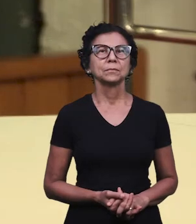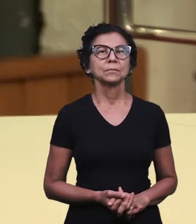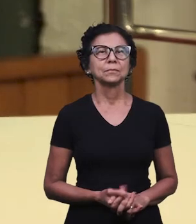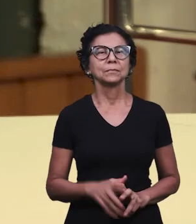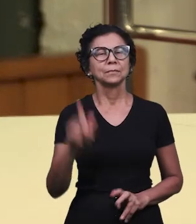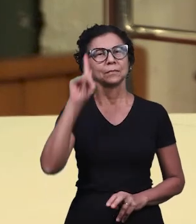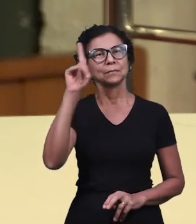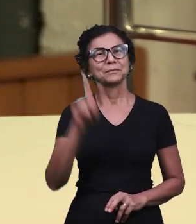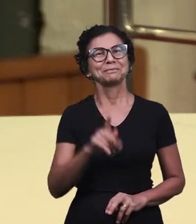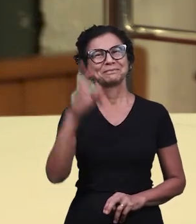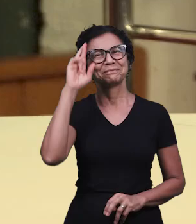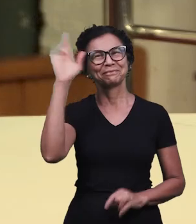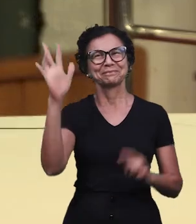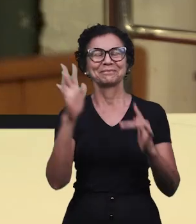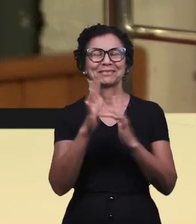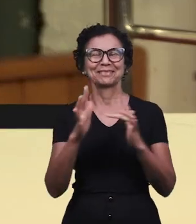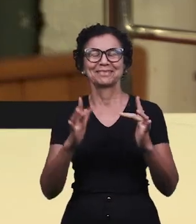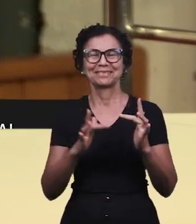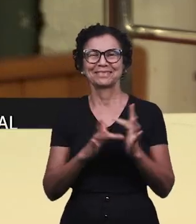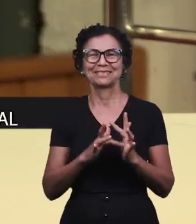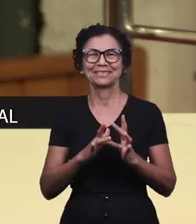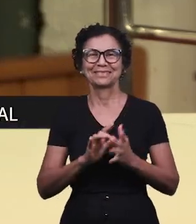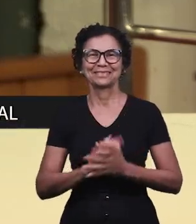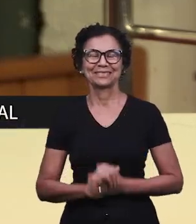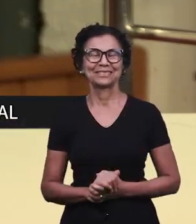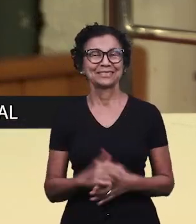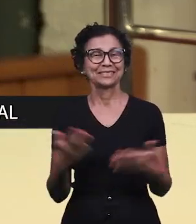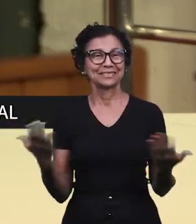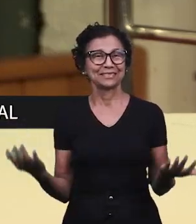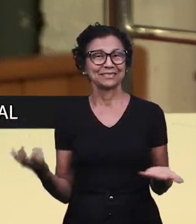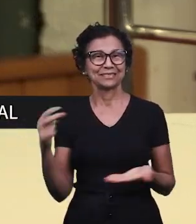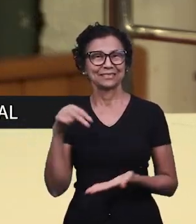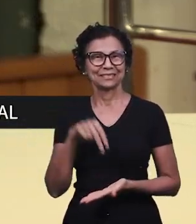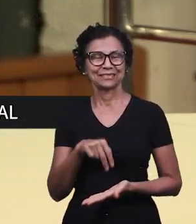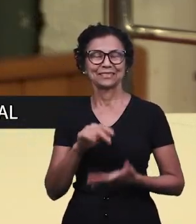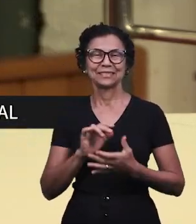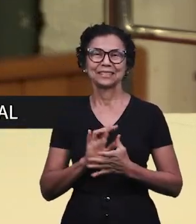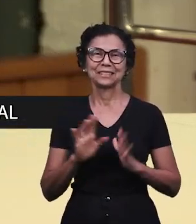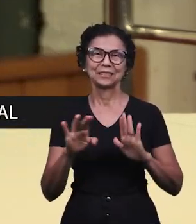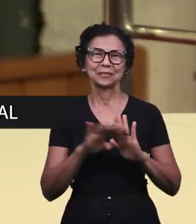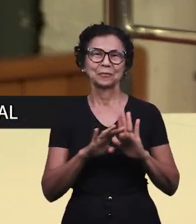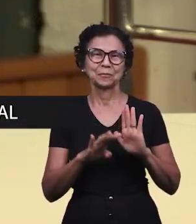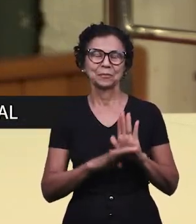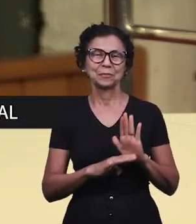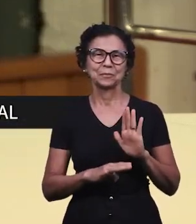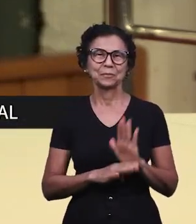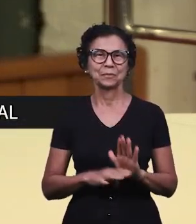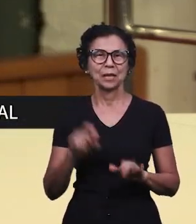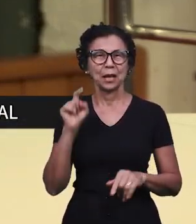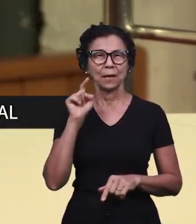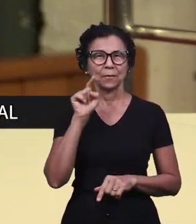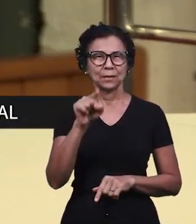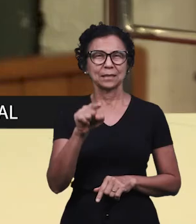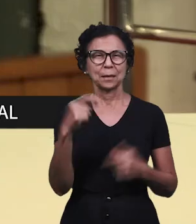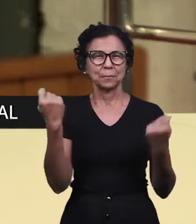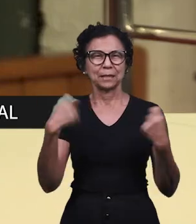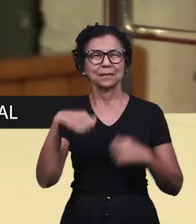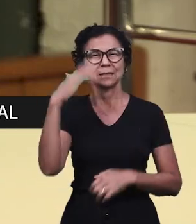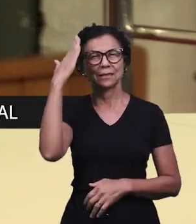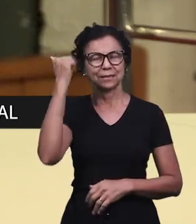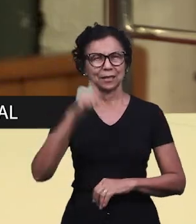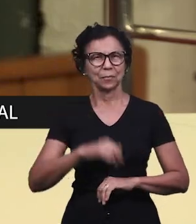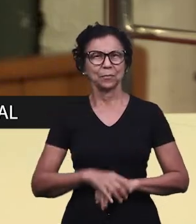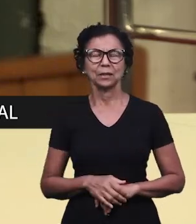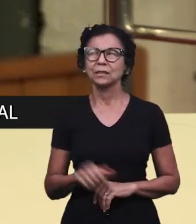A paz do Senhor Jesus, que bom! Estamos aqui para mais uma edição de Você Precisa Saber. Você está